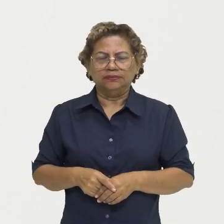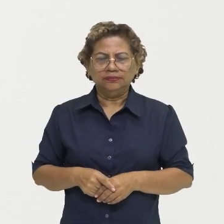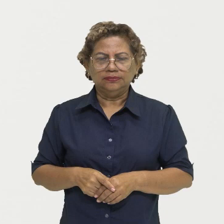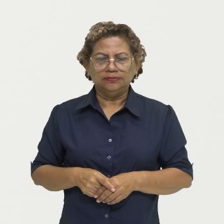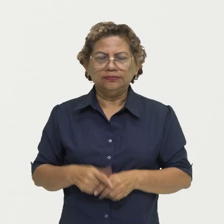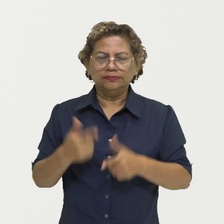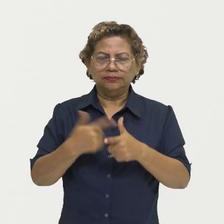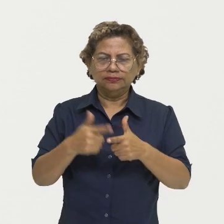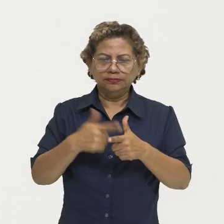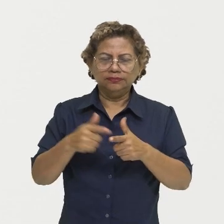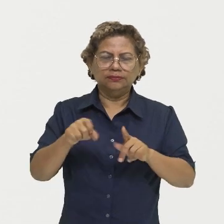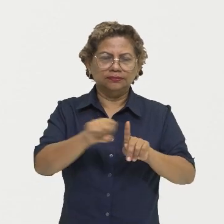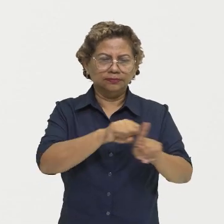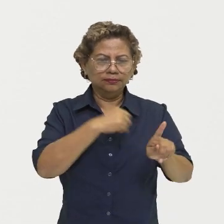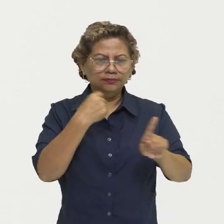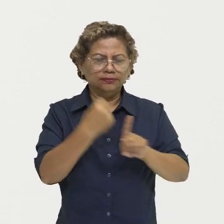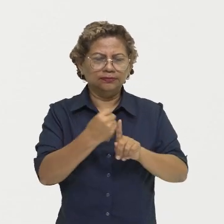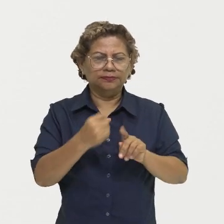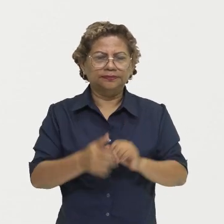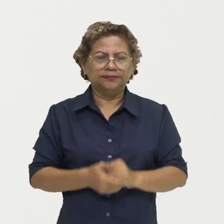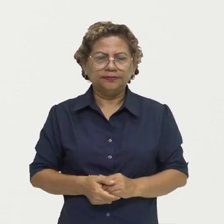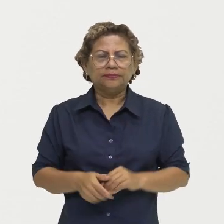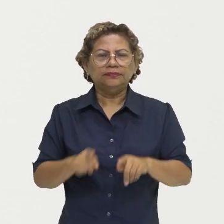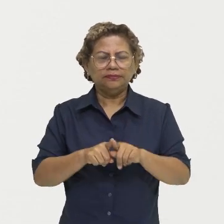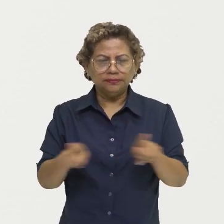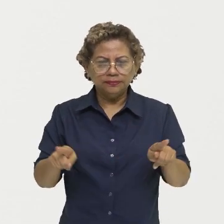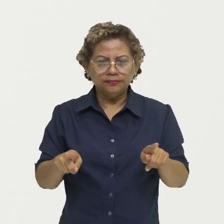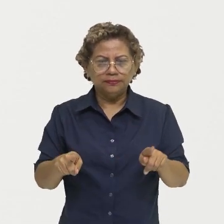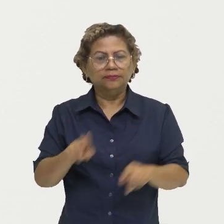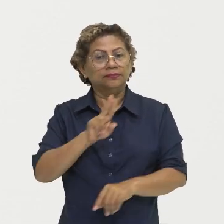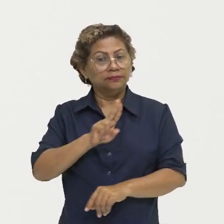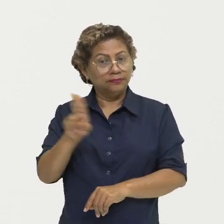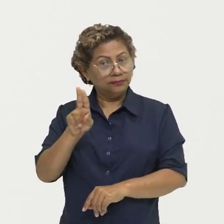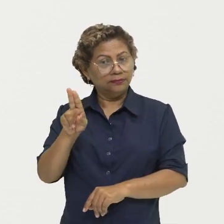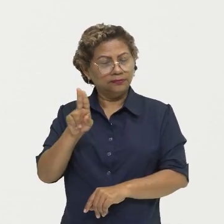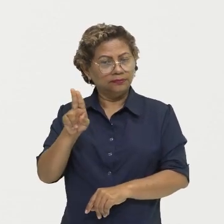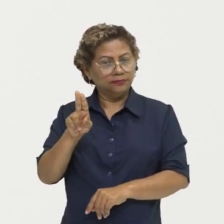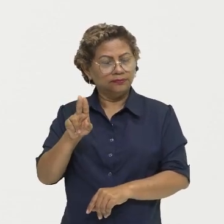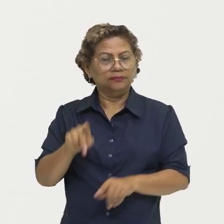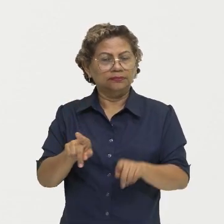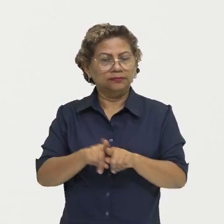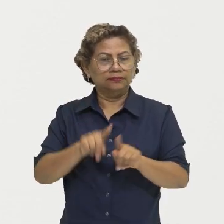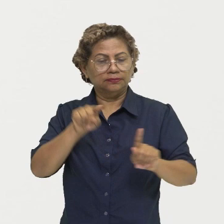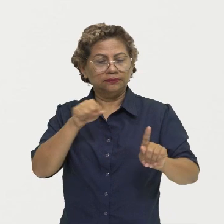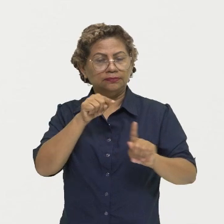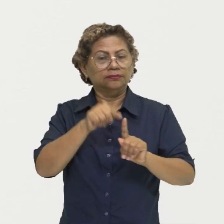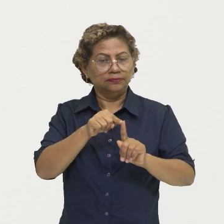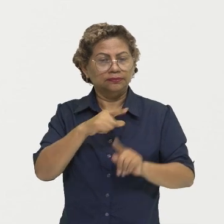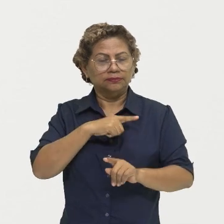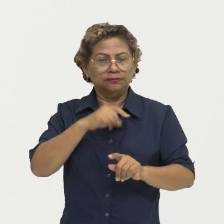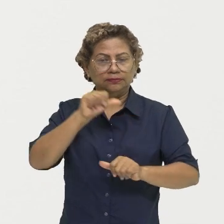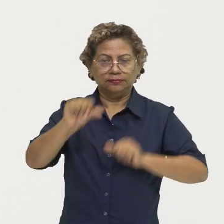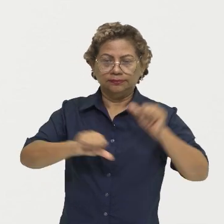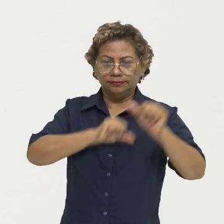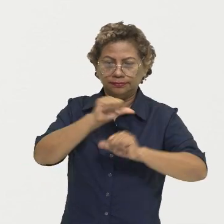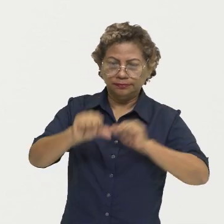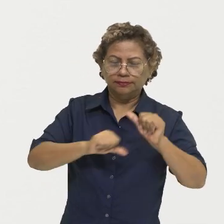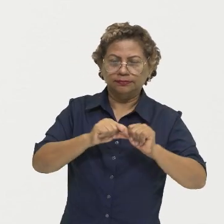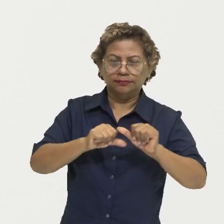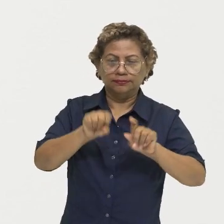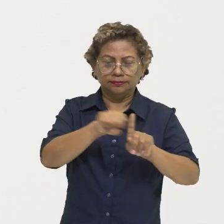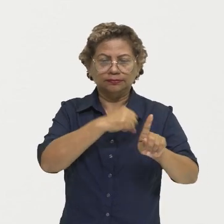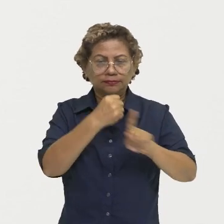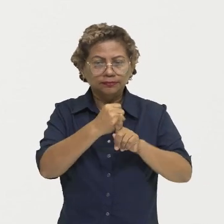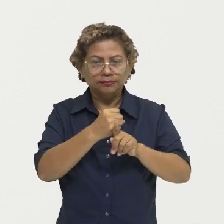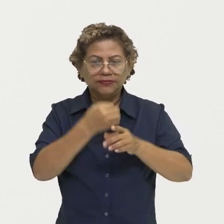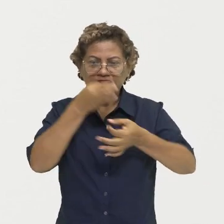os problemas da sociedade. Mas isso tem uma função, tá? Tem um objetivo, que é mudar a sociedade, criticá-la para mudar.